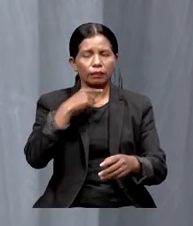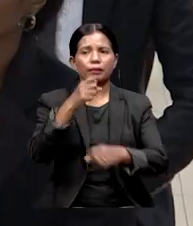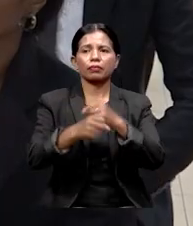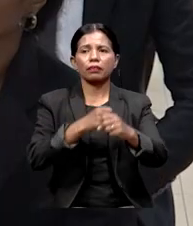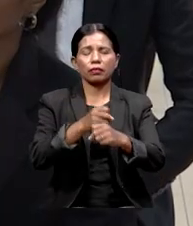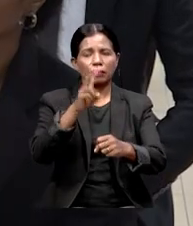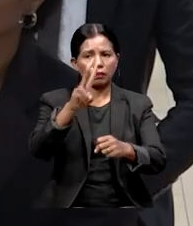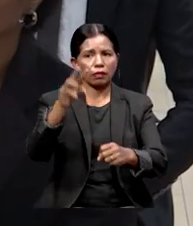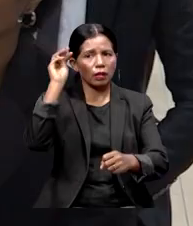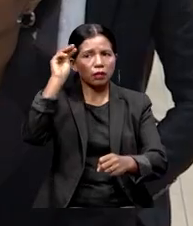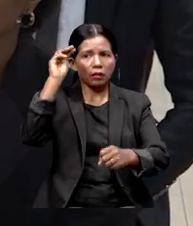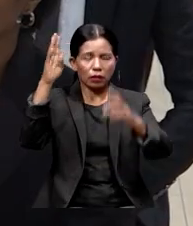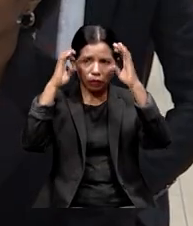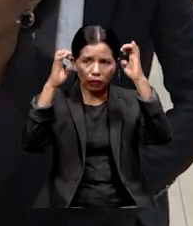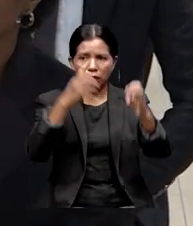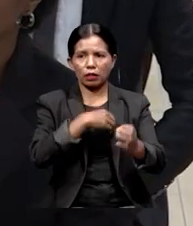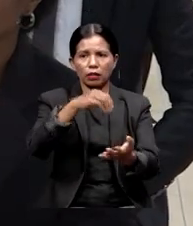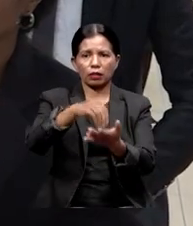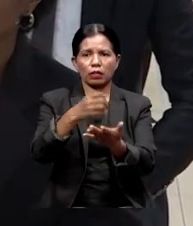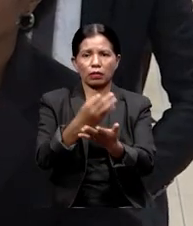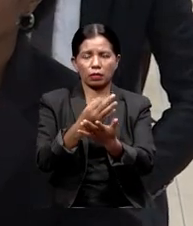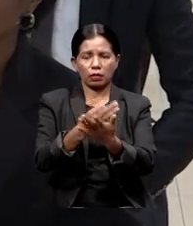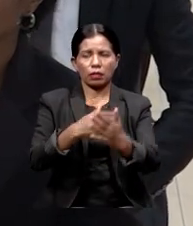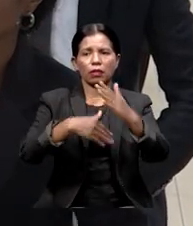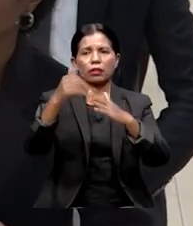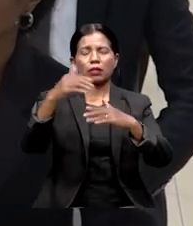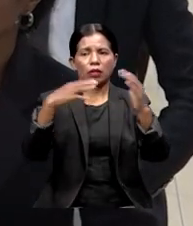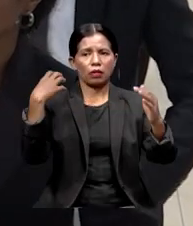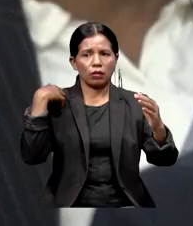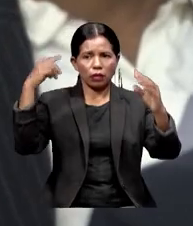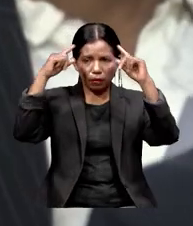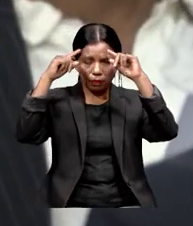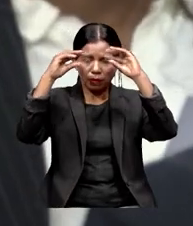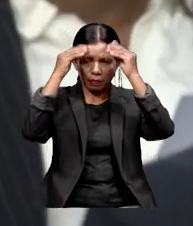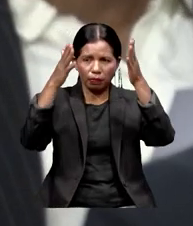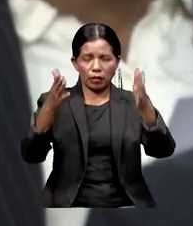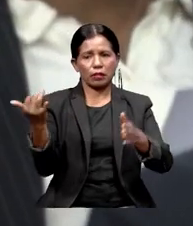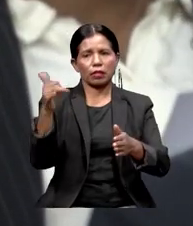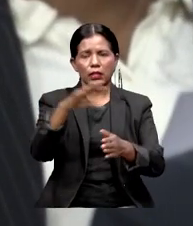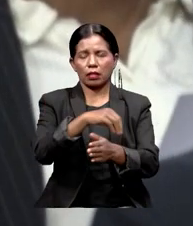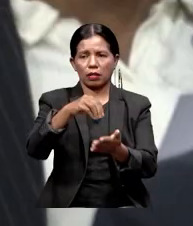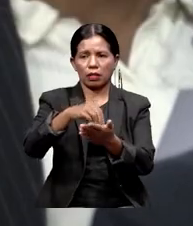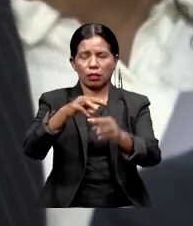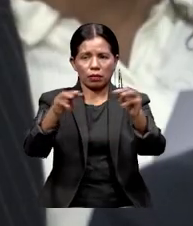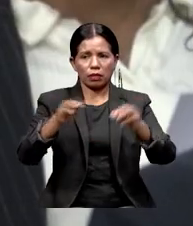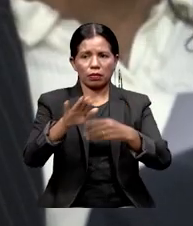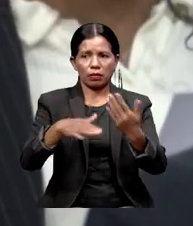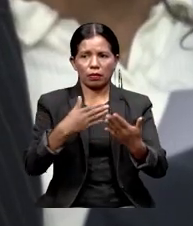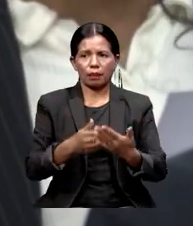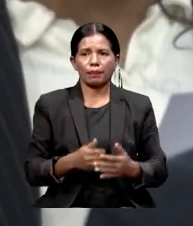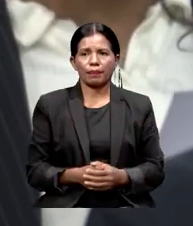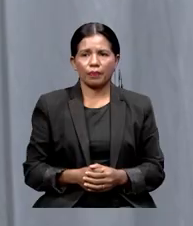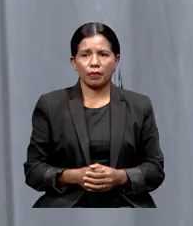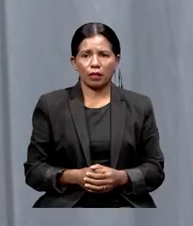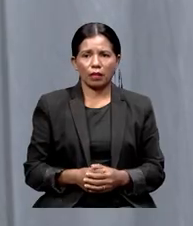ruane Ministério da Educação se da octa orçamento ba construção no edifício ba professor Sira, ne bem mak destaca e município Sira. Nós não